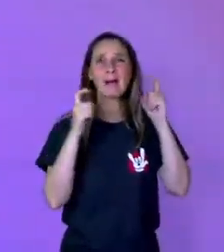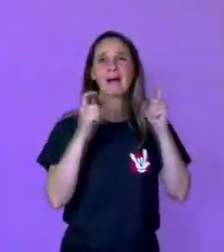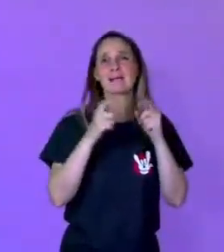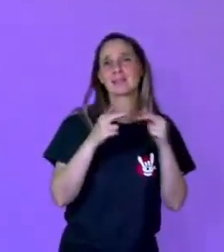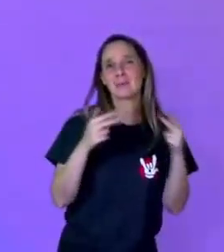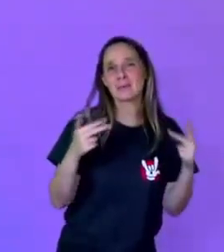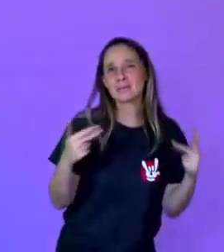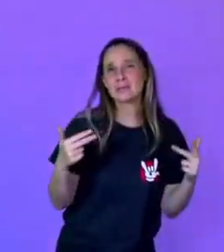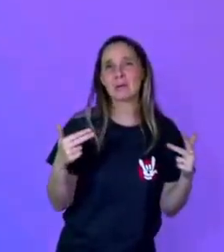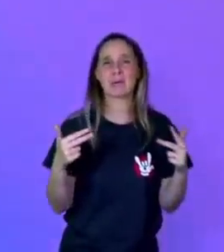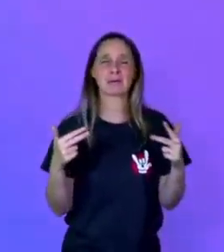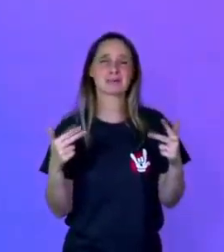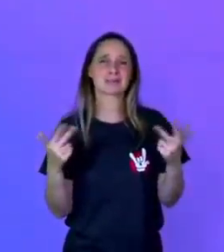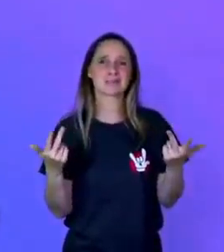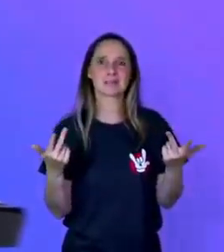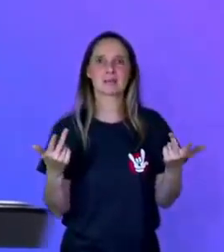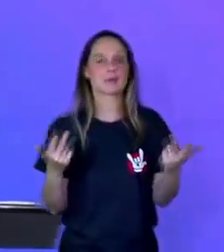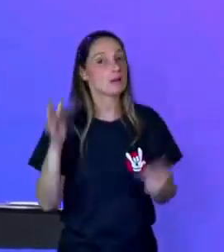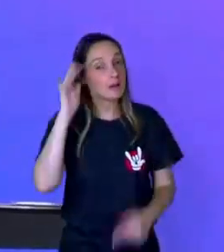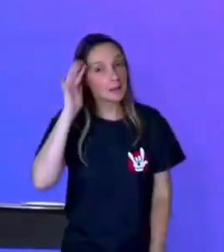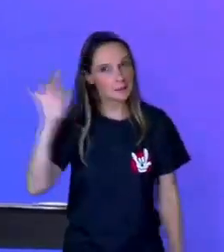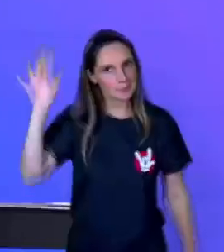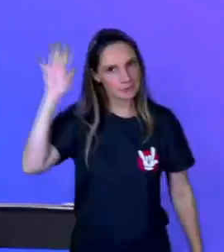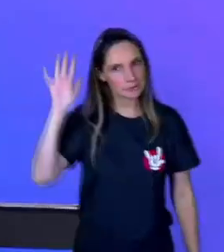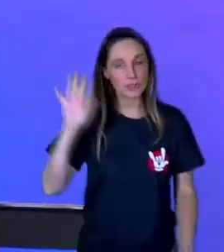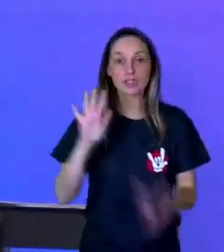Cara, imagina, Jesus está para subir aos céus.